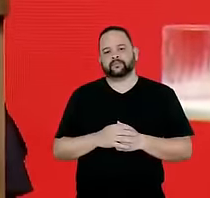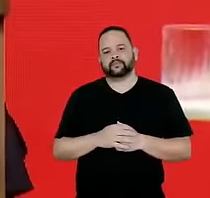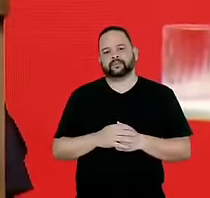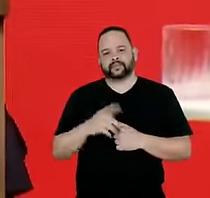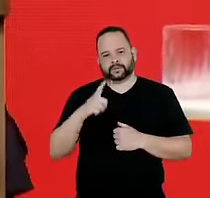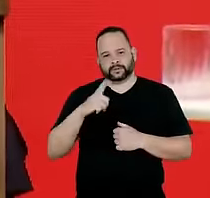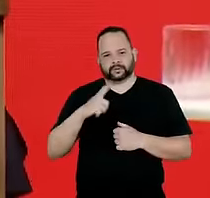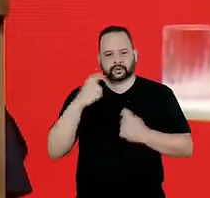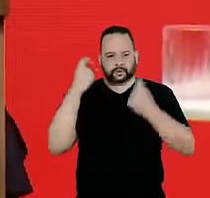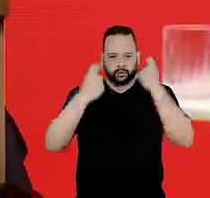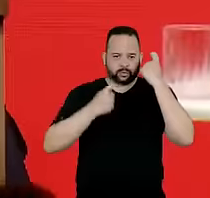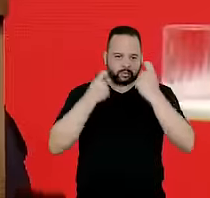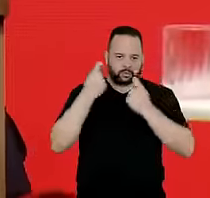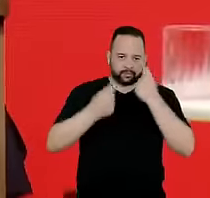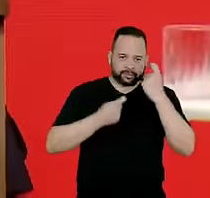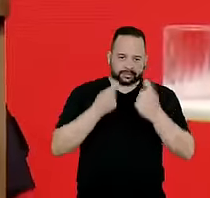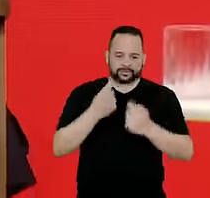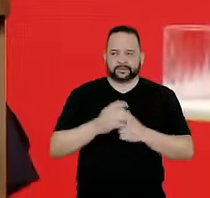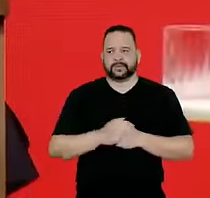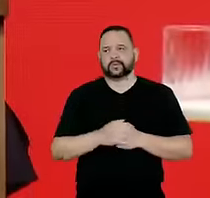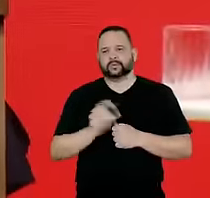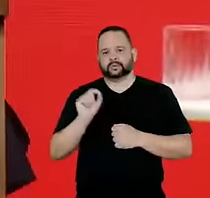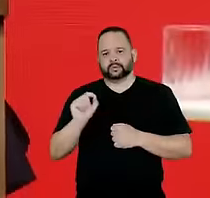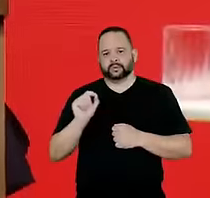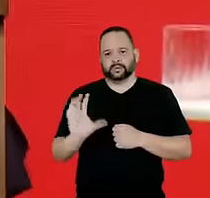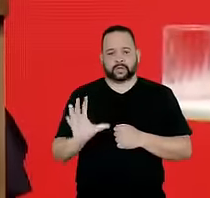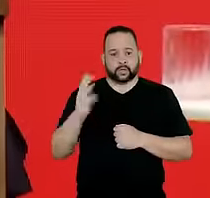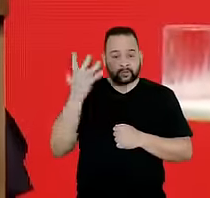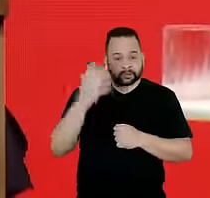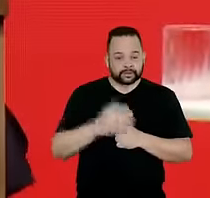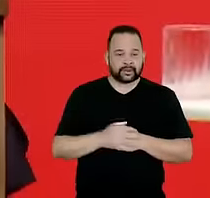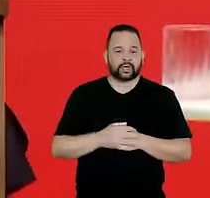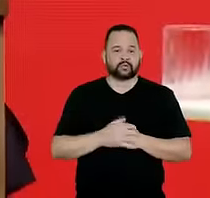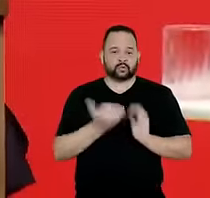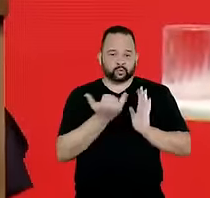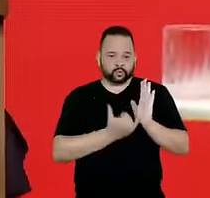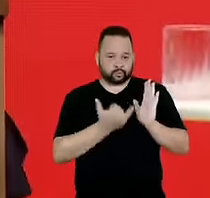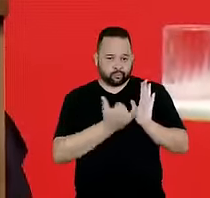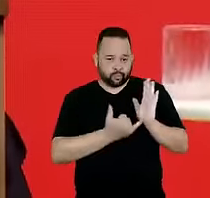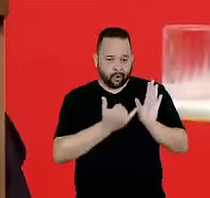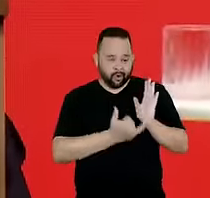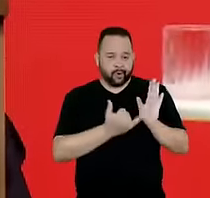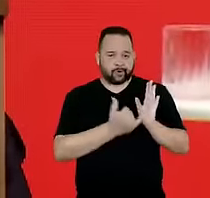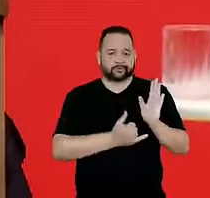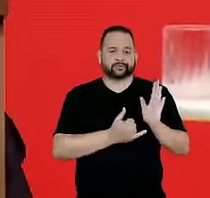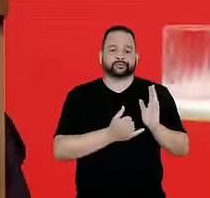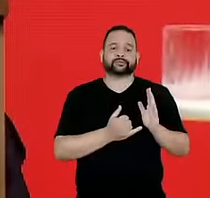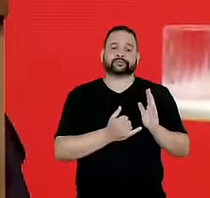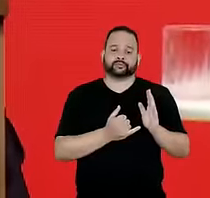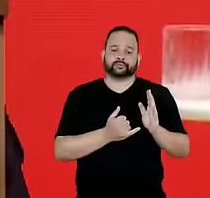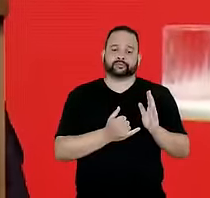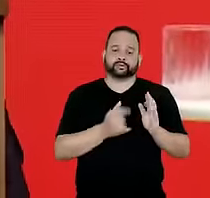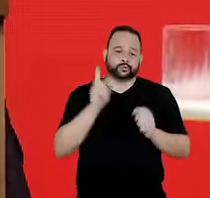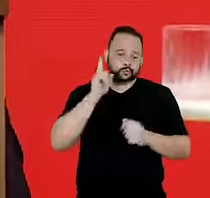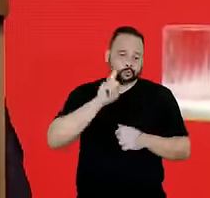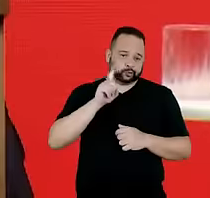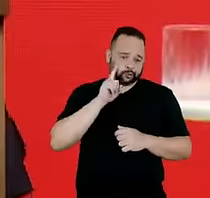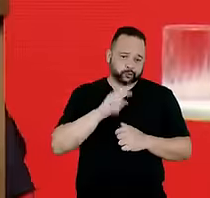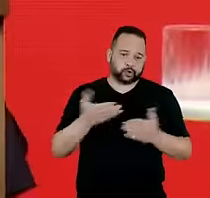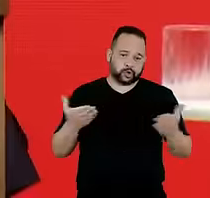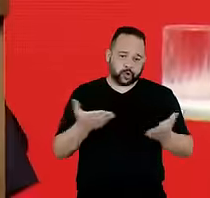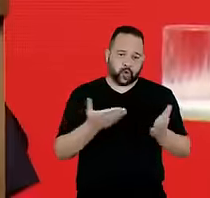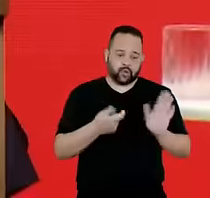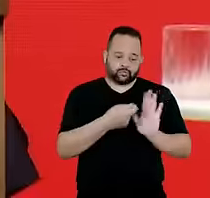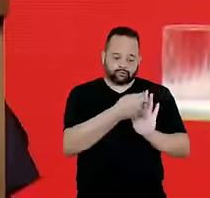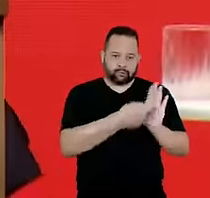eh com a abertura que aconteceu com fiscal americano eu entendo que você eh e hoje na ata também aparece isso